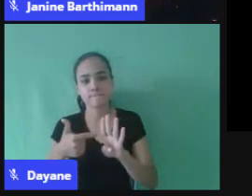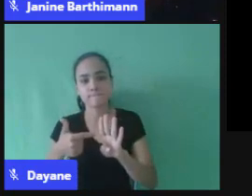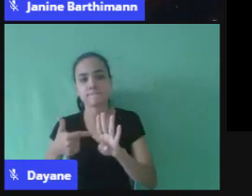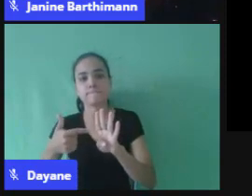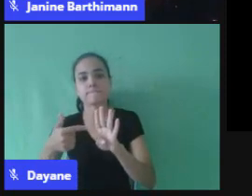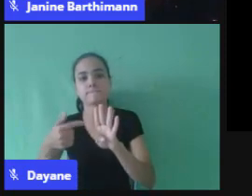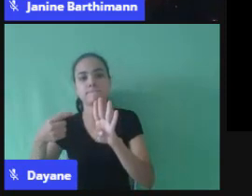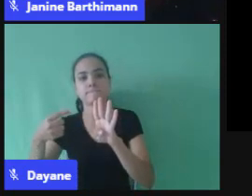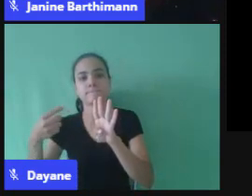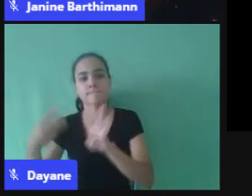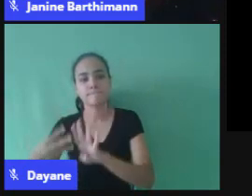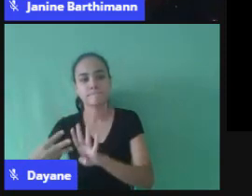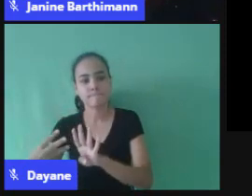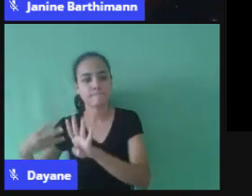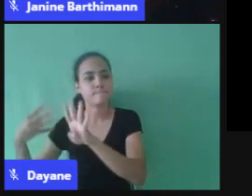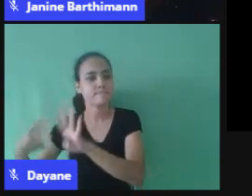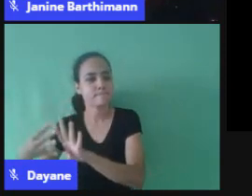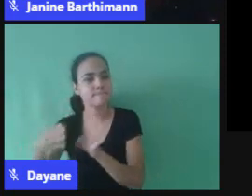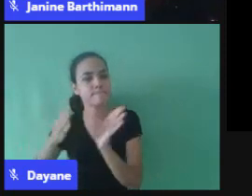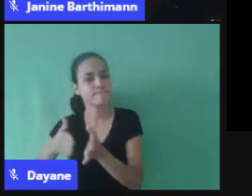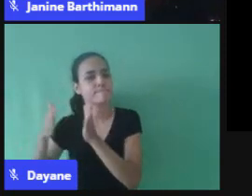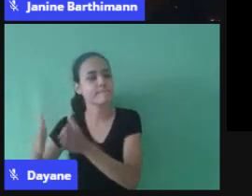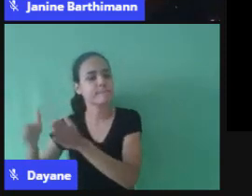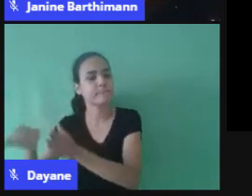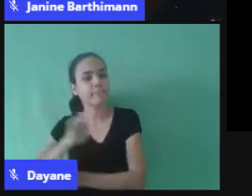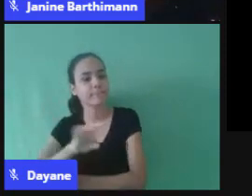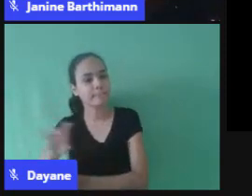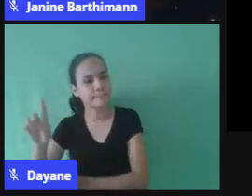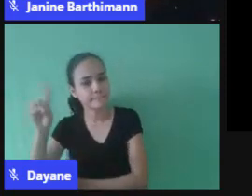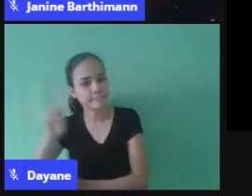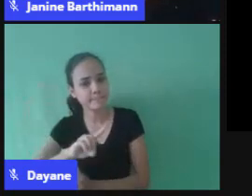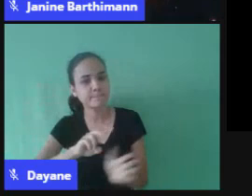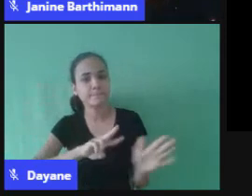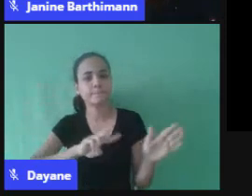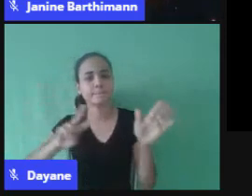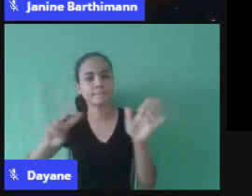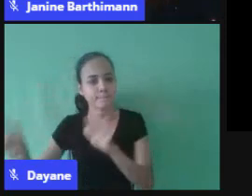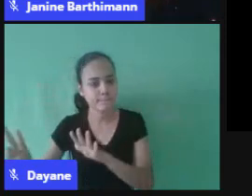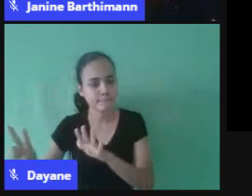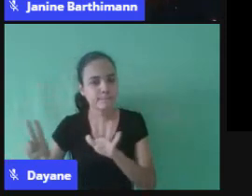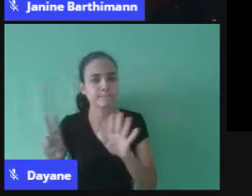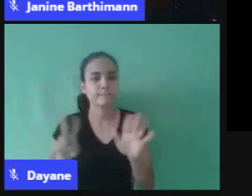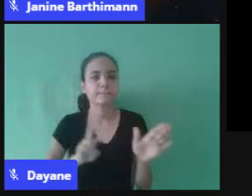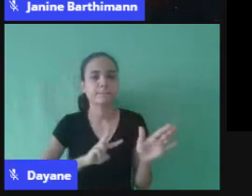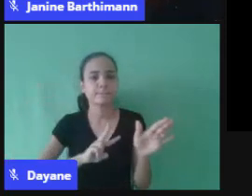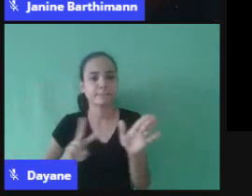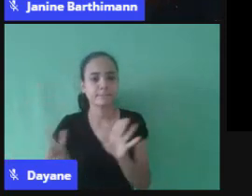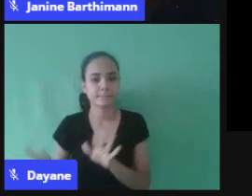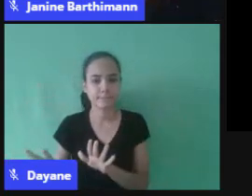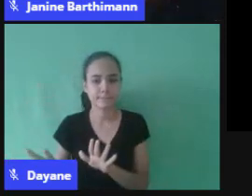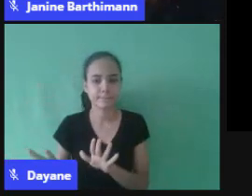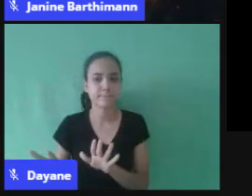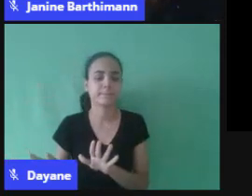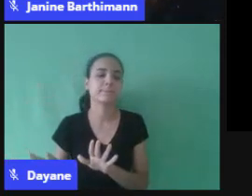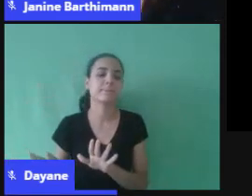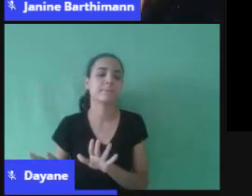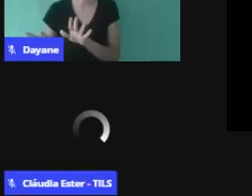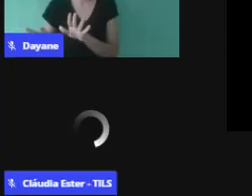reduzir a porção do tempo, a cada semana, a cada mês. E também estar atento, né,